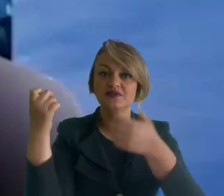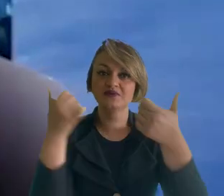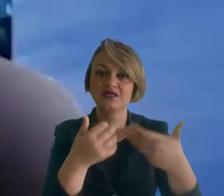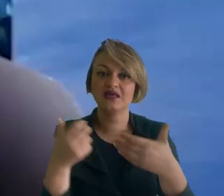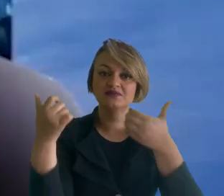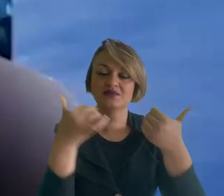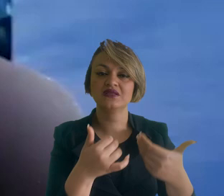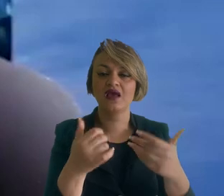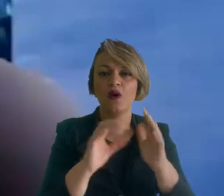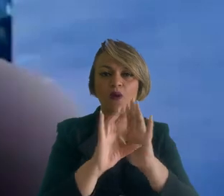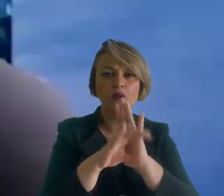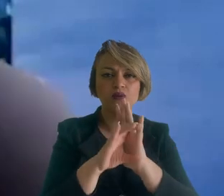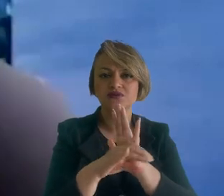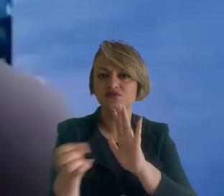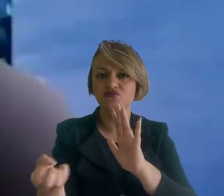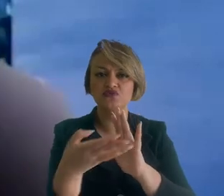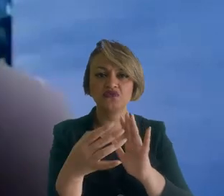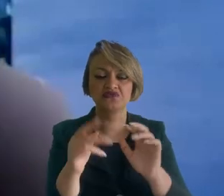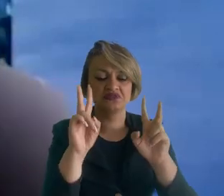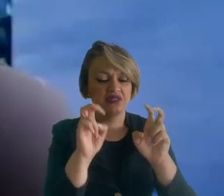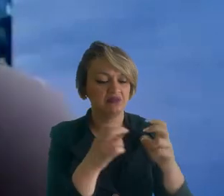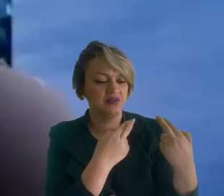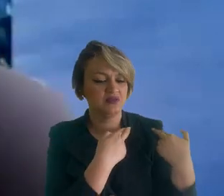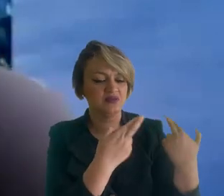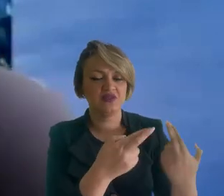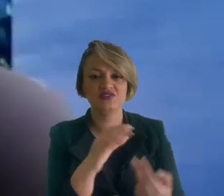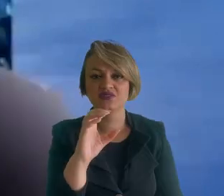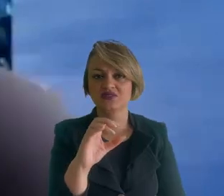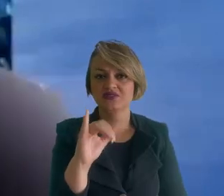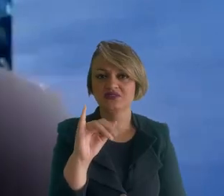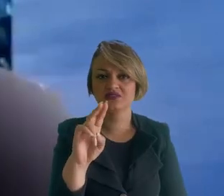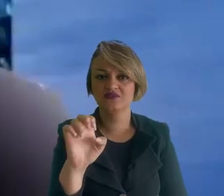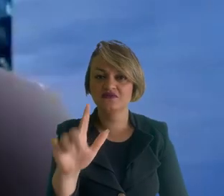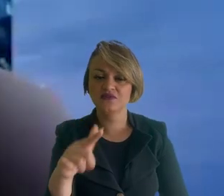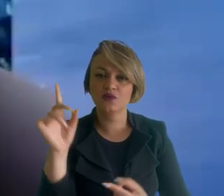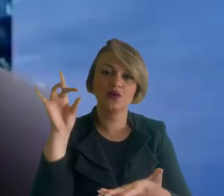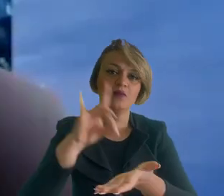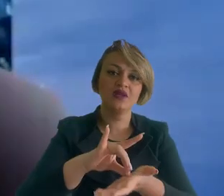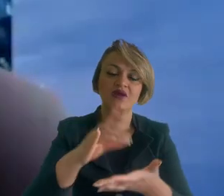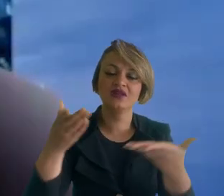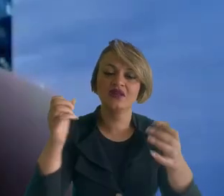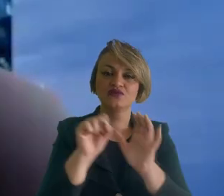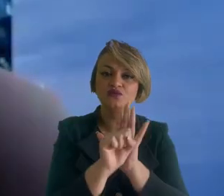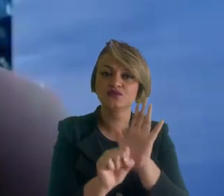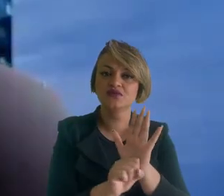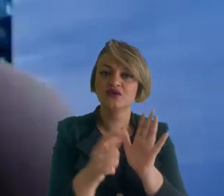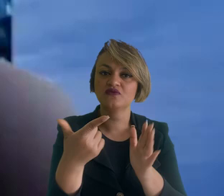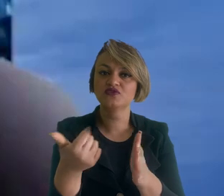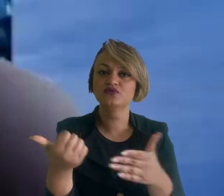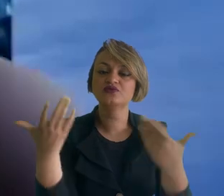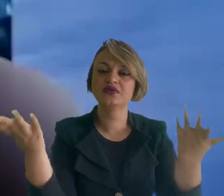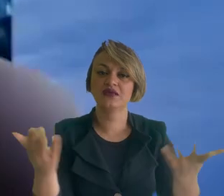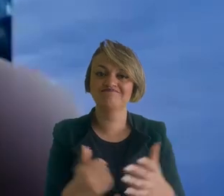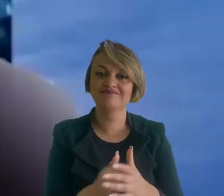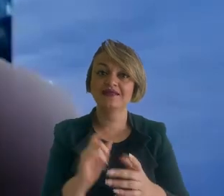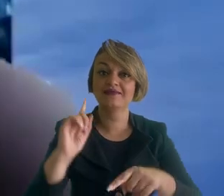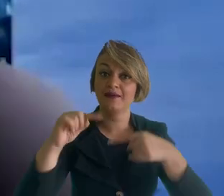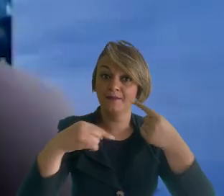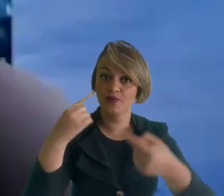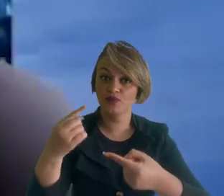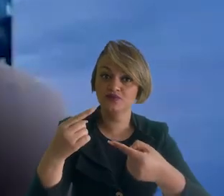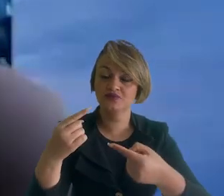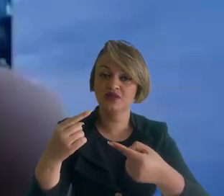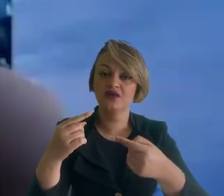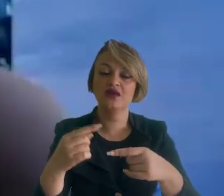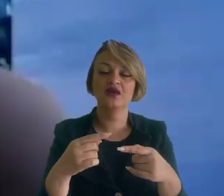novos conceitos da responsabilidade civil adequados à nossa realidade do Século 21 e subsequentemente